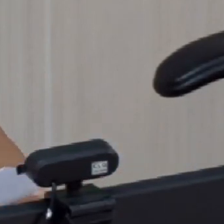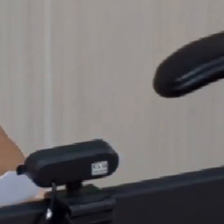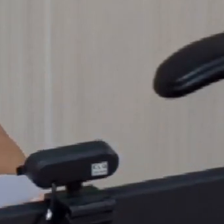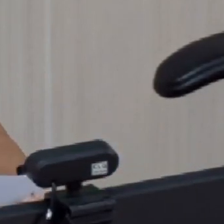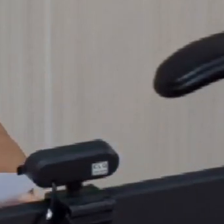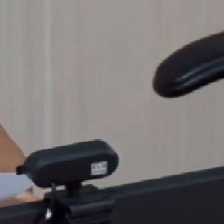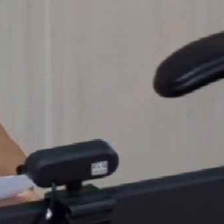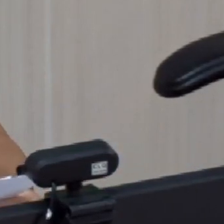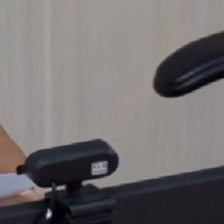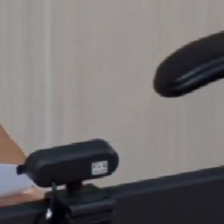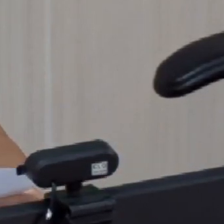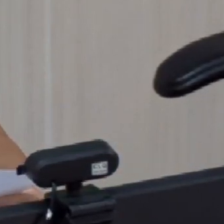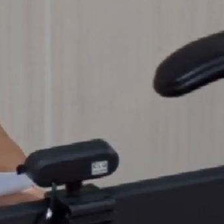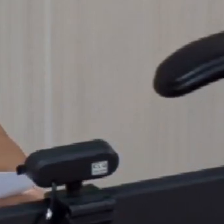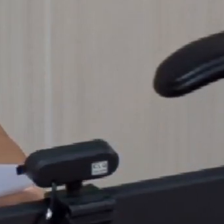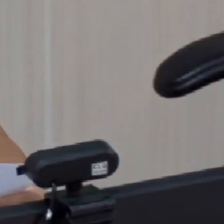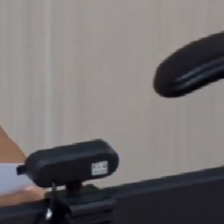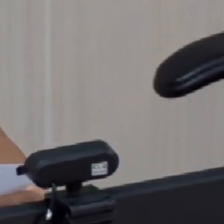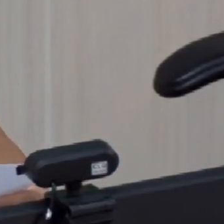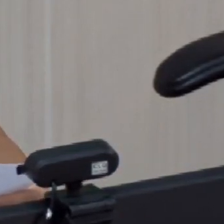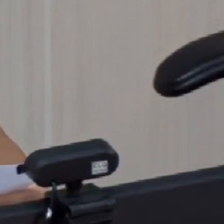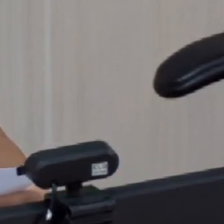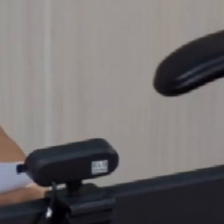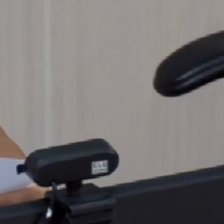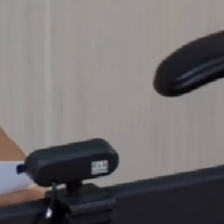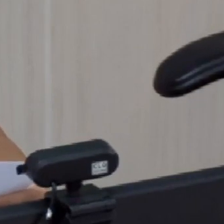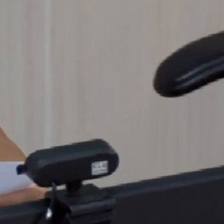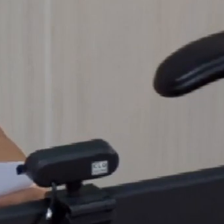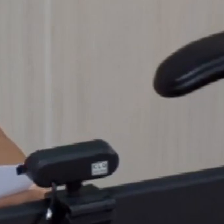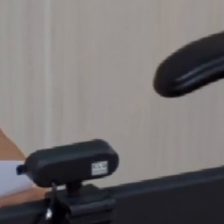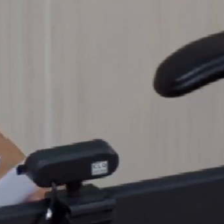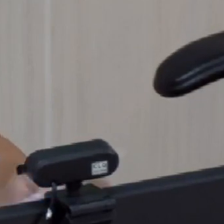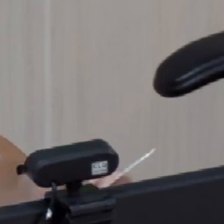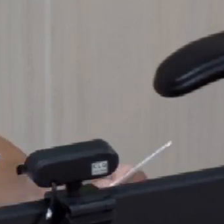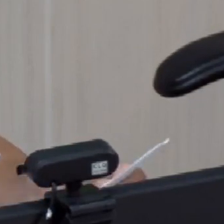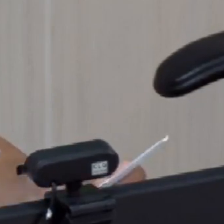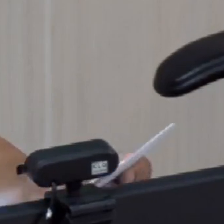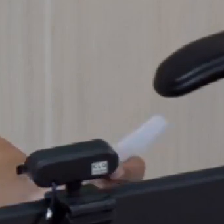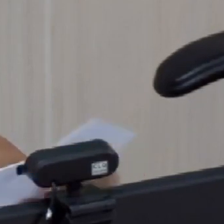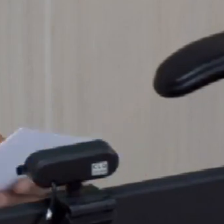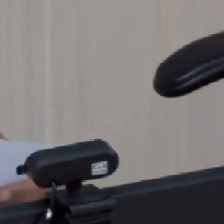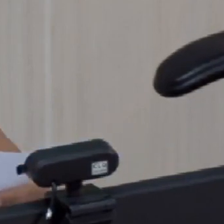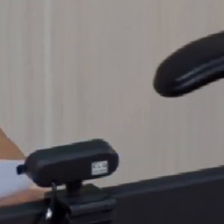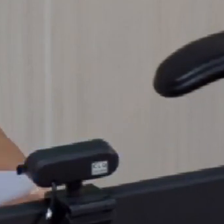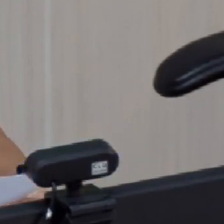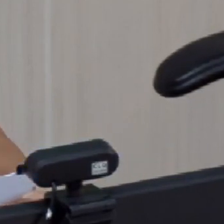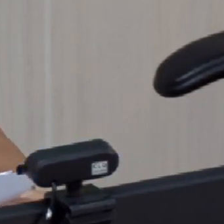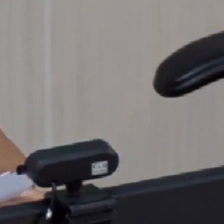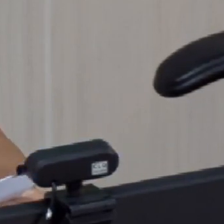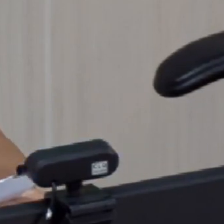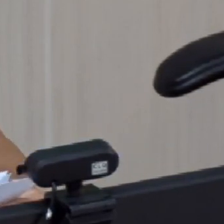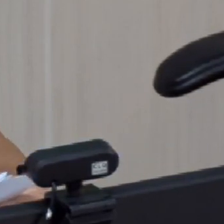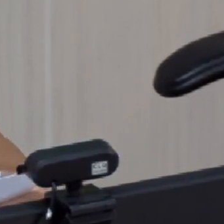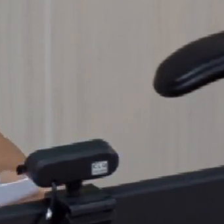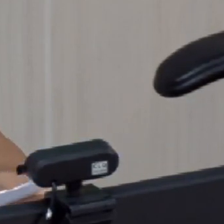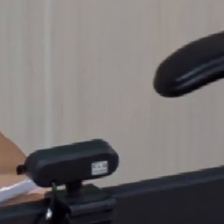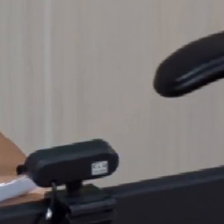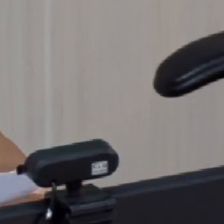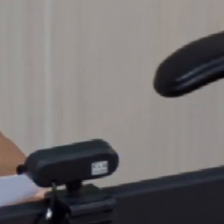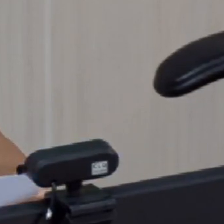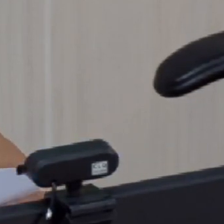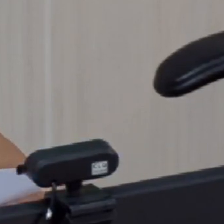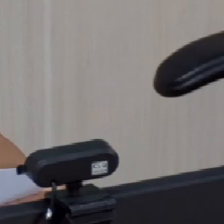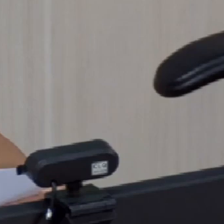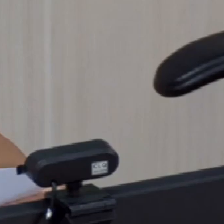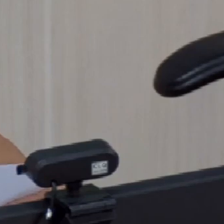Infraestrutura. Afonso Neto, secretário de Adjunto da Assistência Social e Segurança Alimentar. Eliane Parreiras,